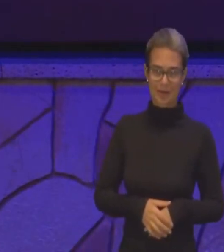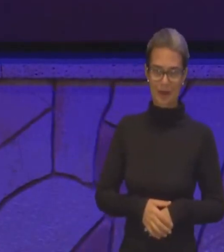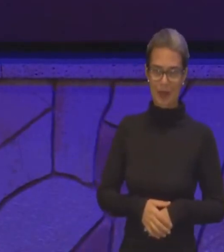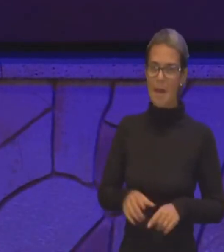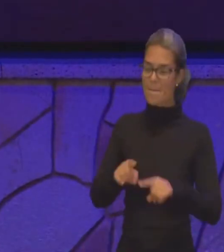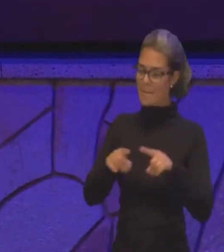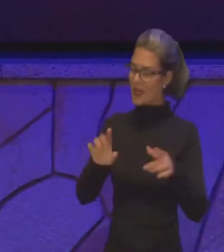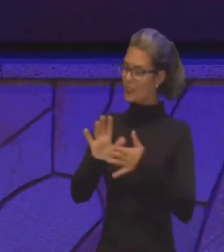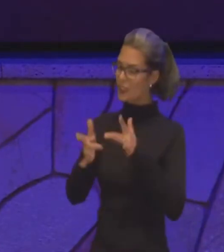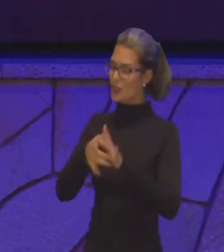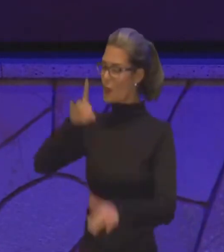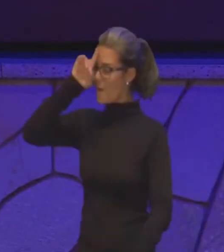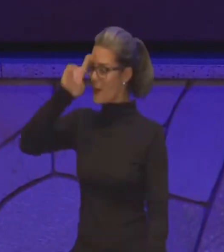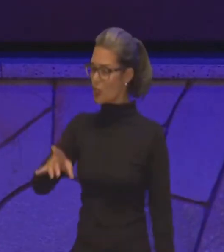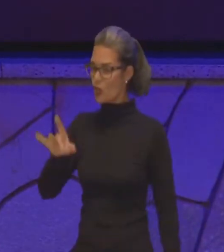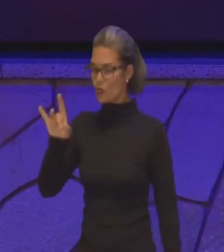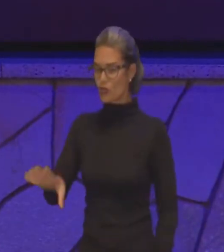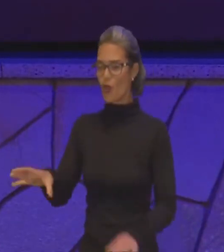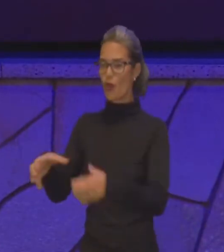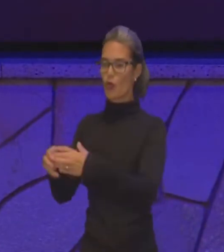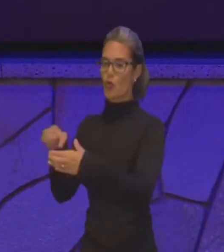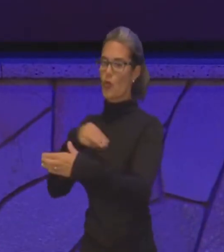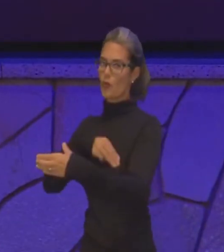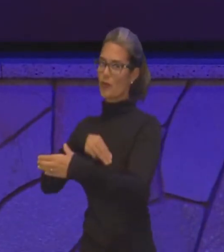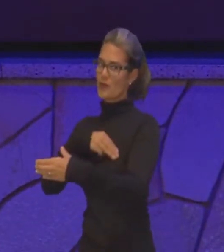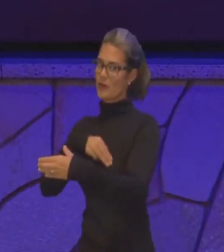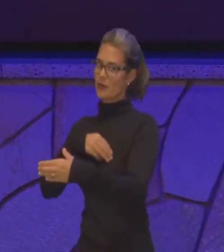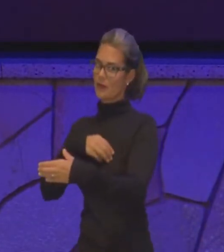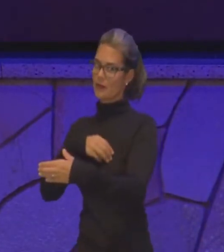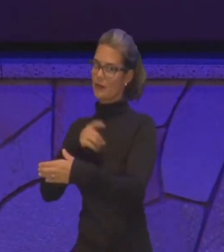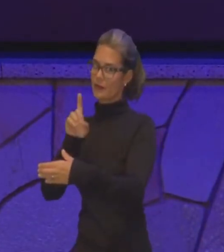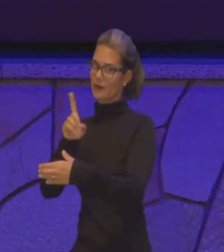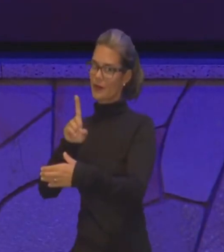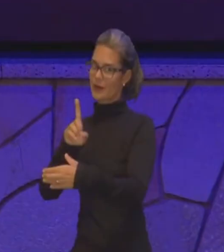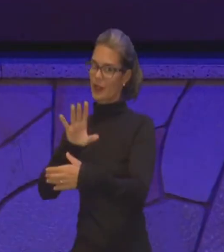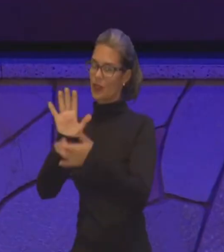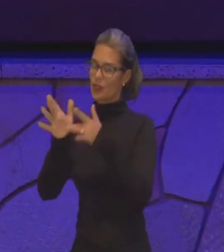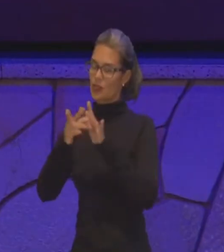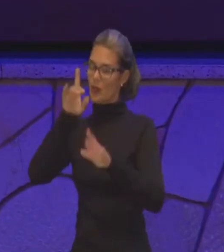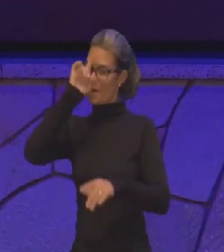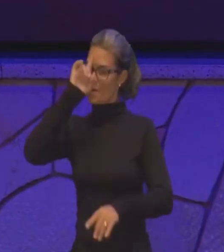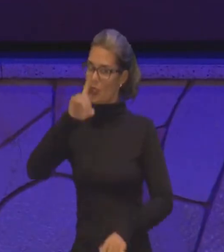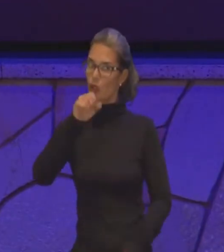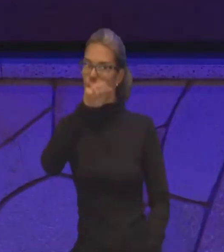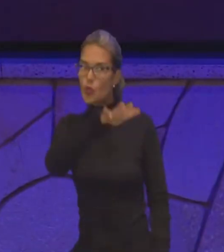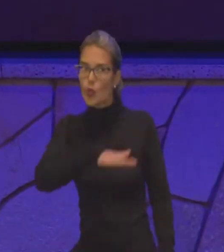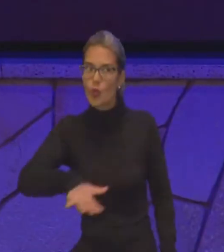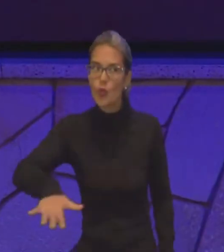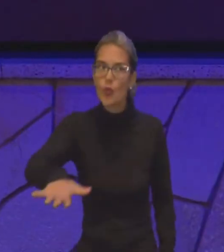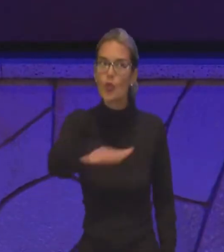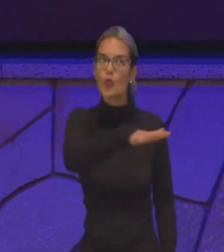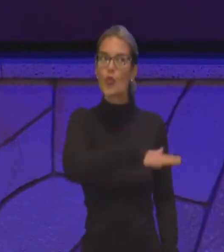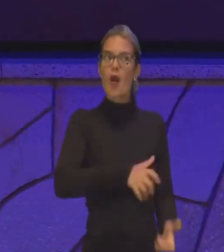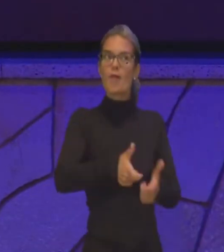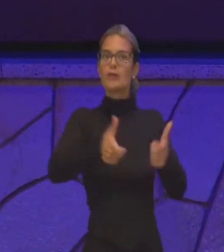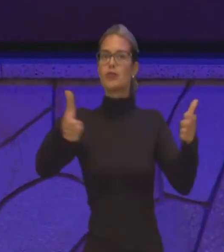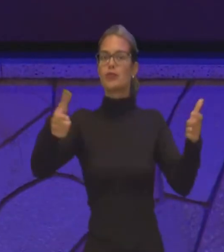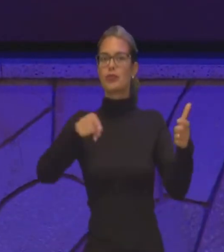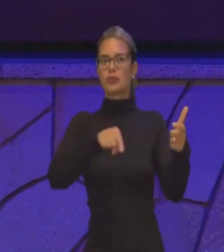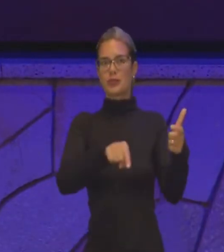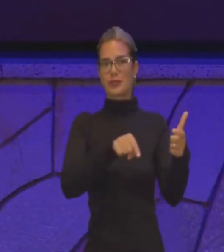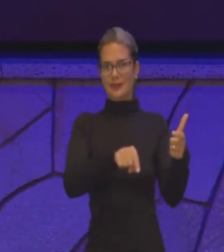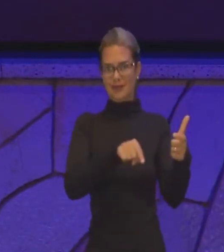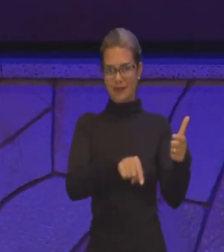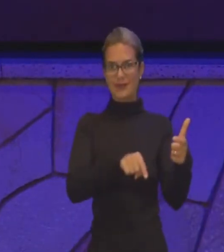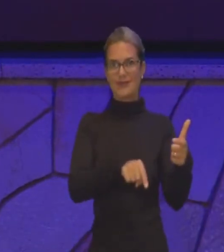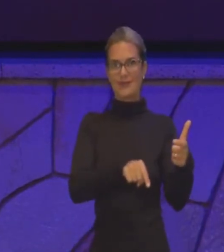reduzimos a um pequeno comissionamento de alguns indivíduos,